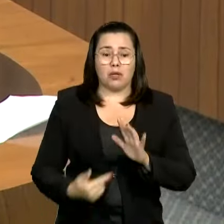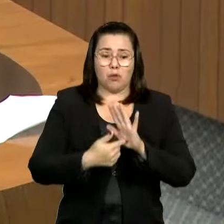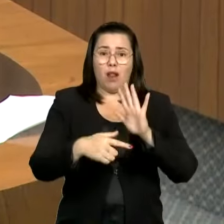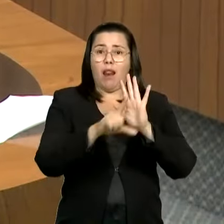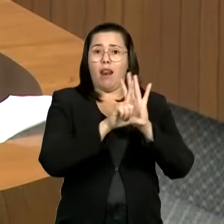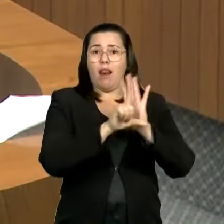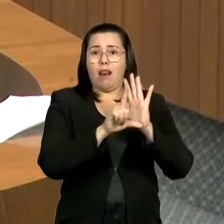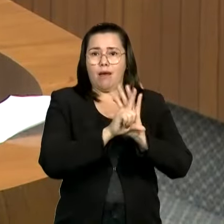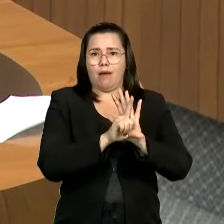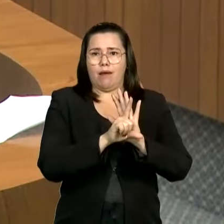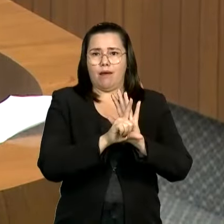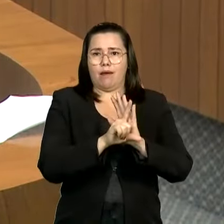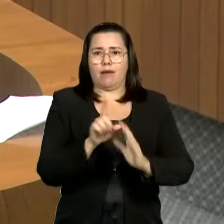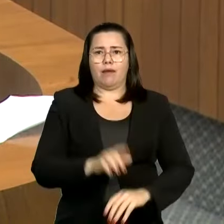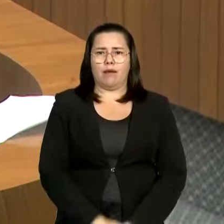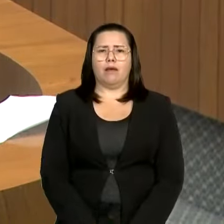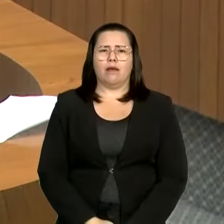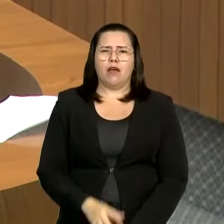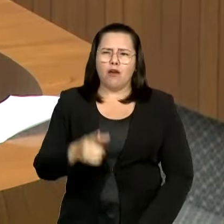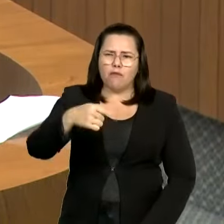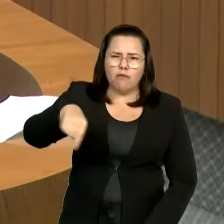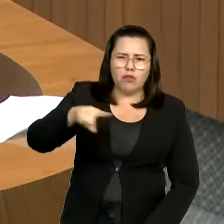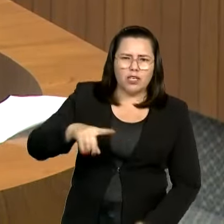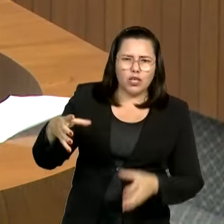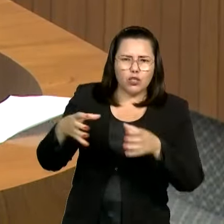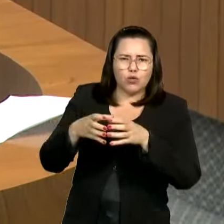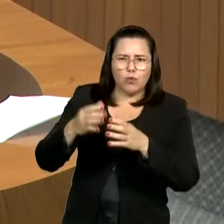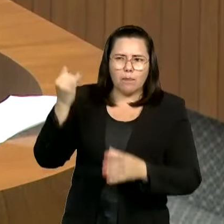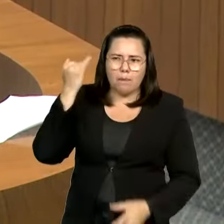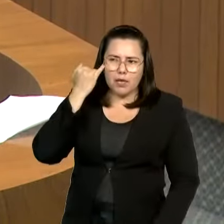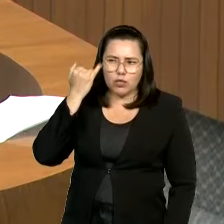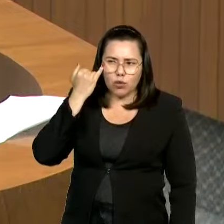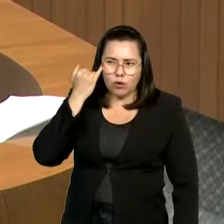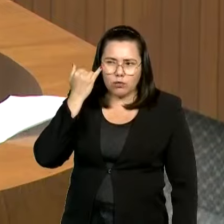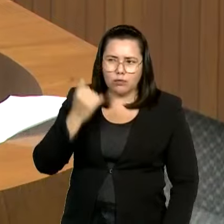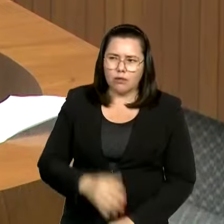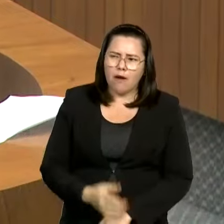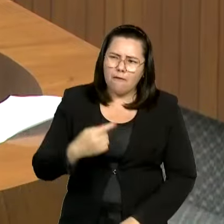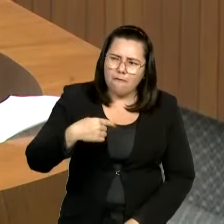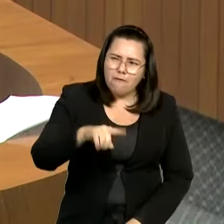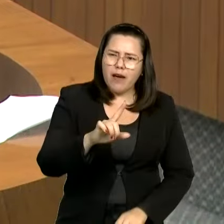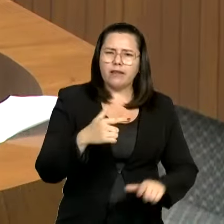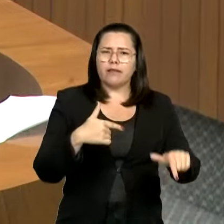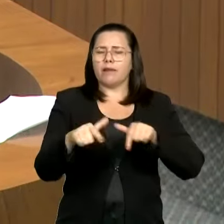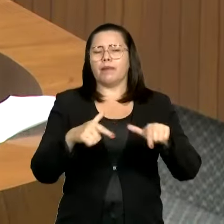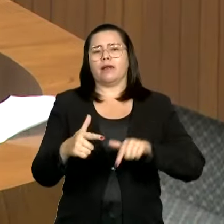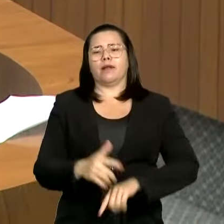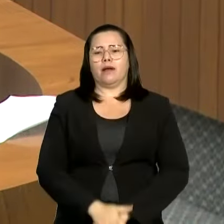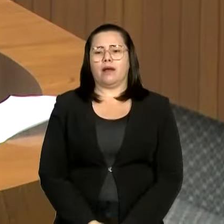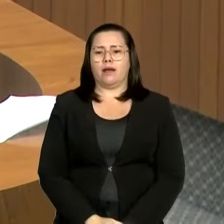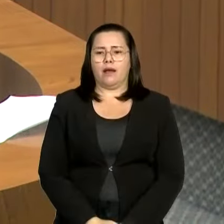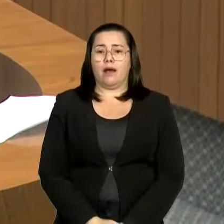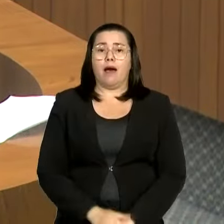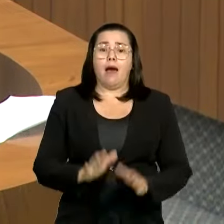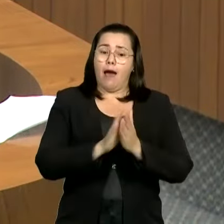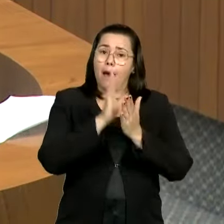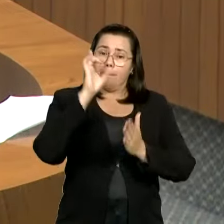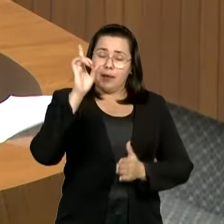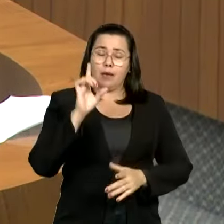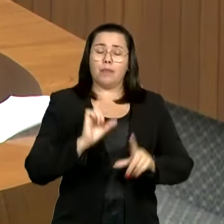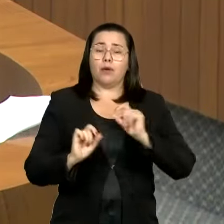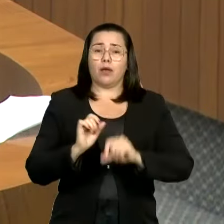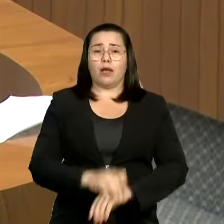preguiçosos vão trabalhar a Bíblia diz que o preguiçoso não é digno de comer